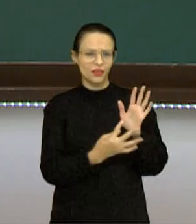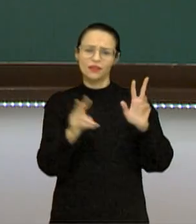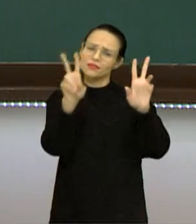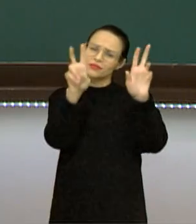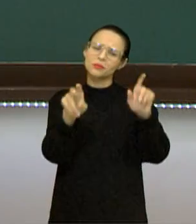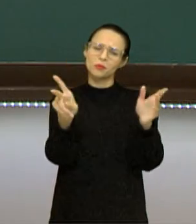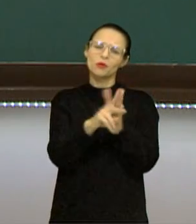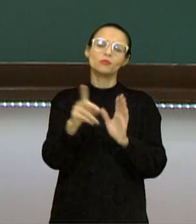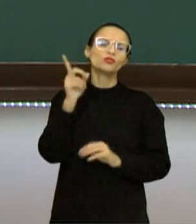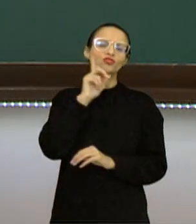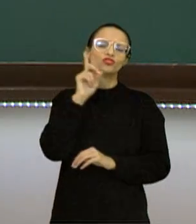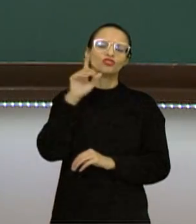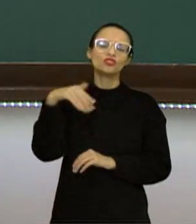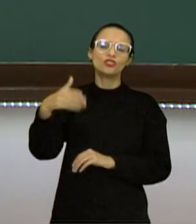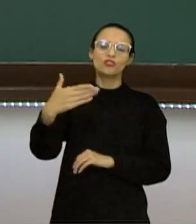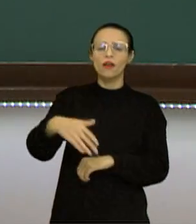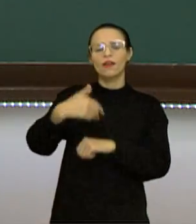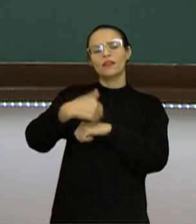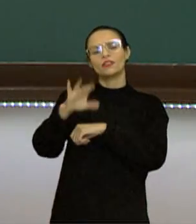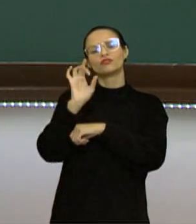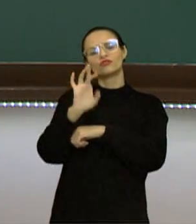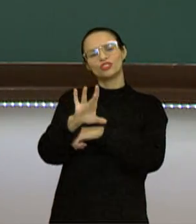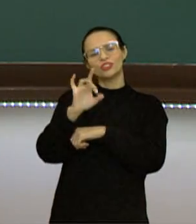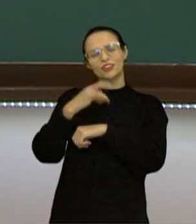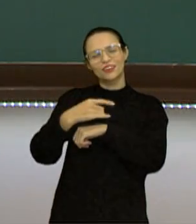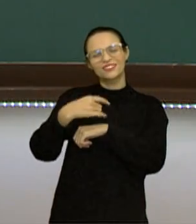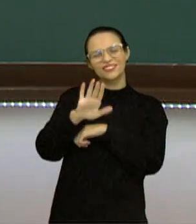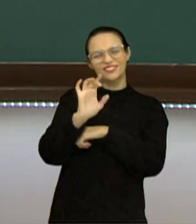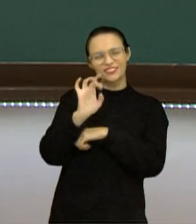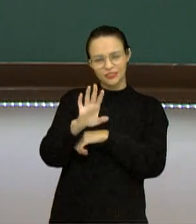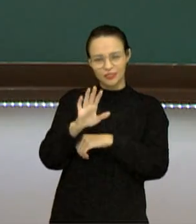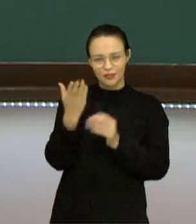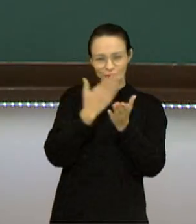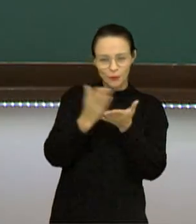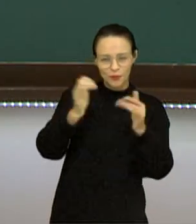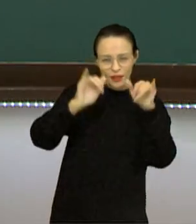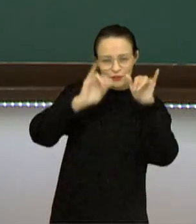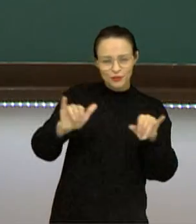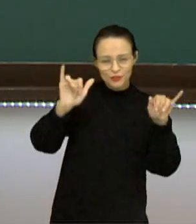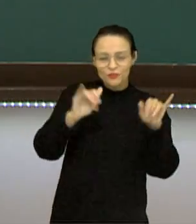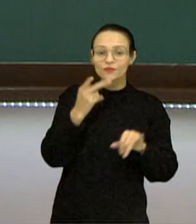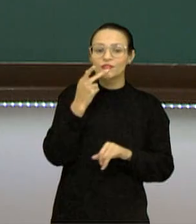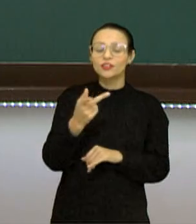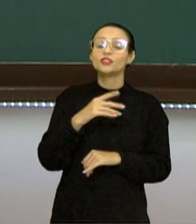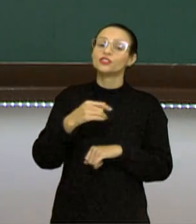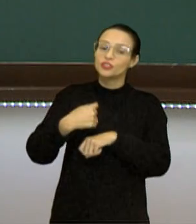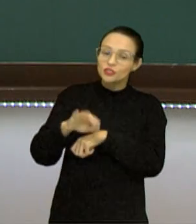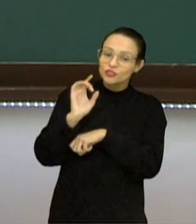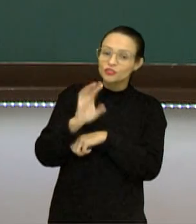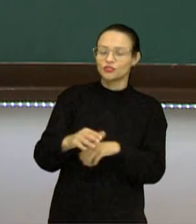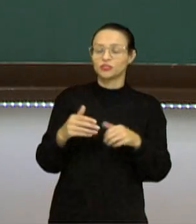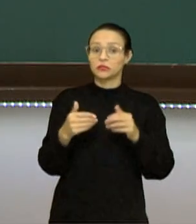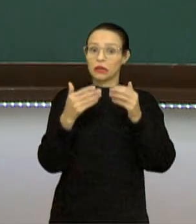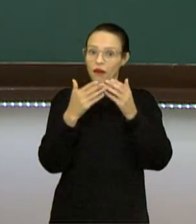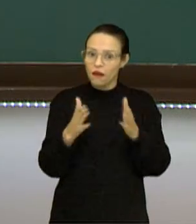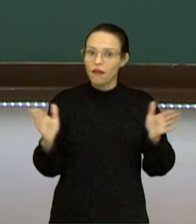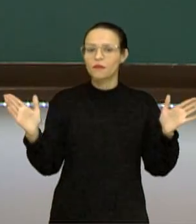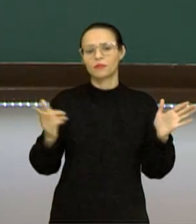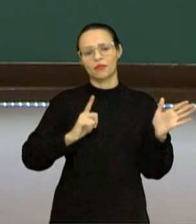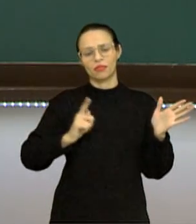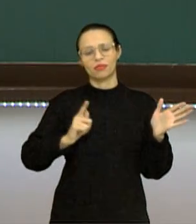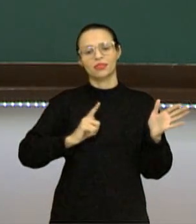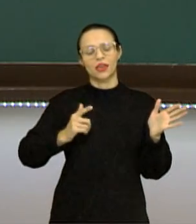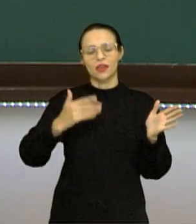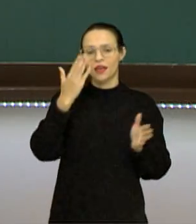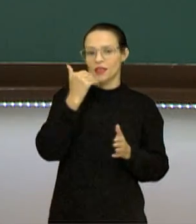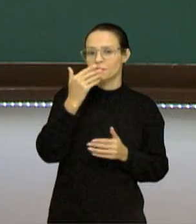dia a dia, são as dicas que conversamos lá no início, no anúncio, né? Umas dicas muito mais amplas que envolvem